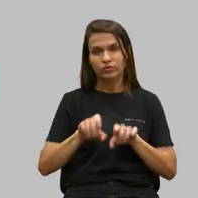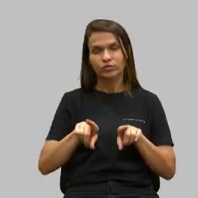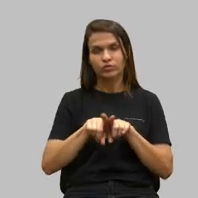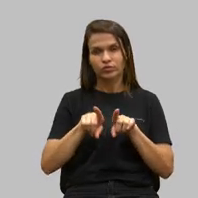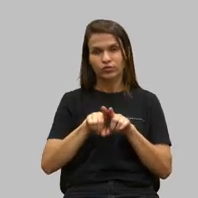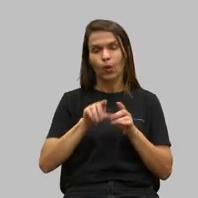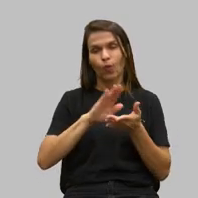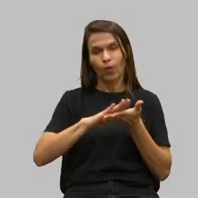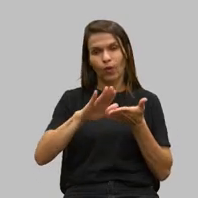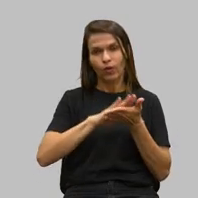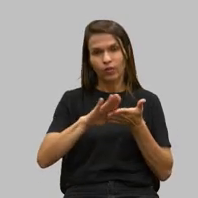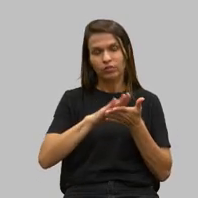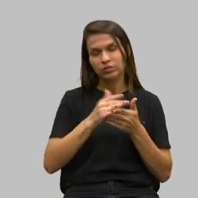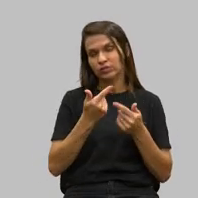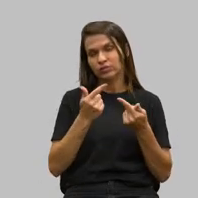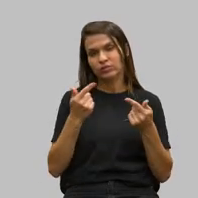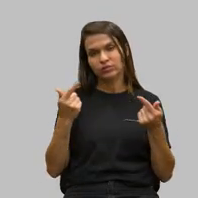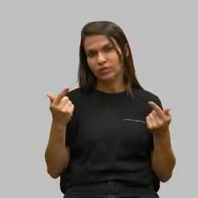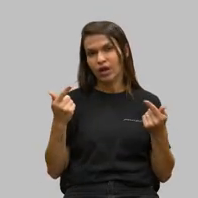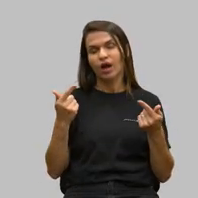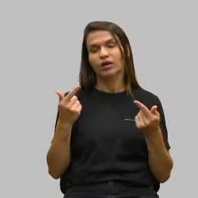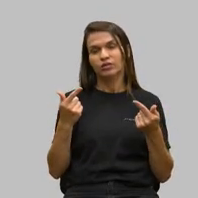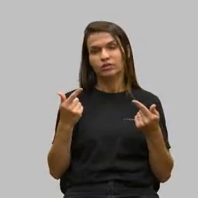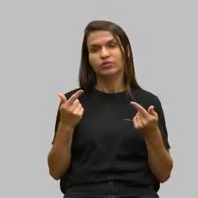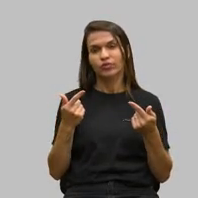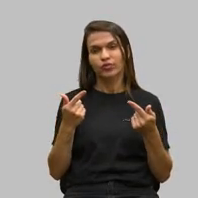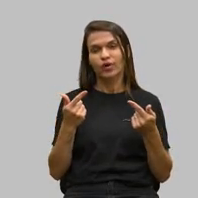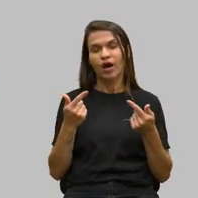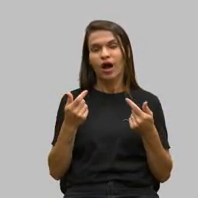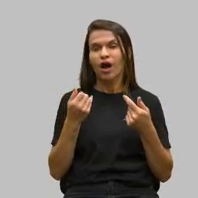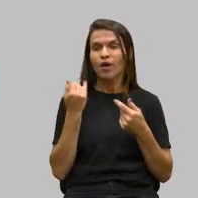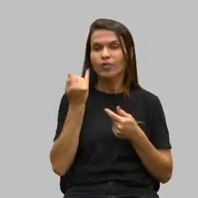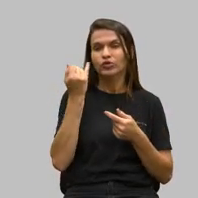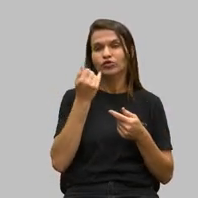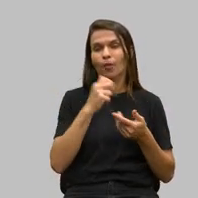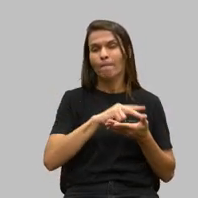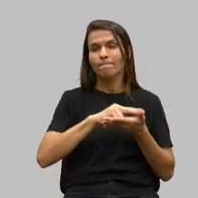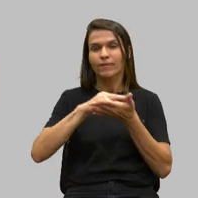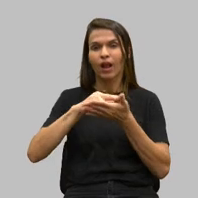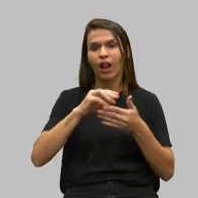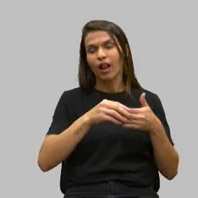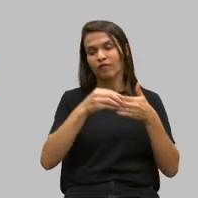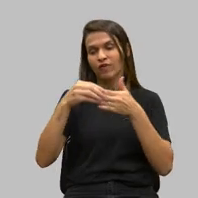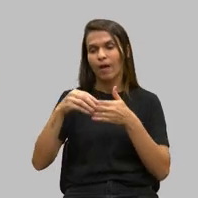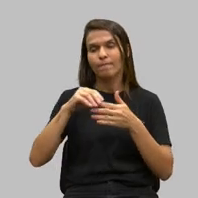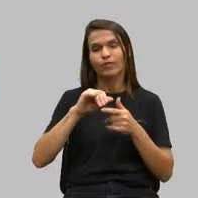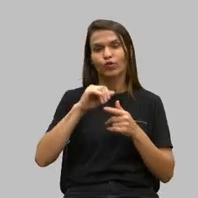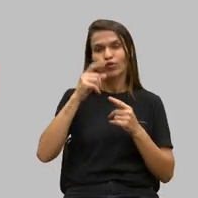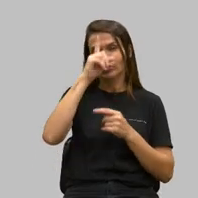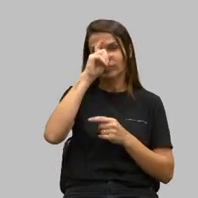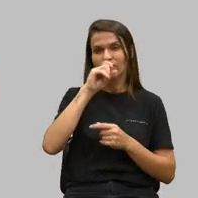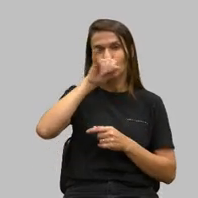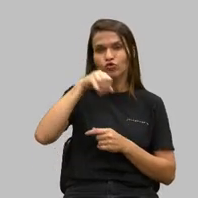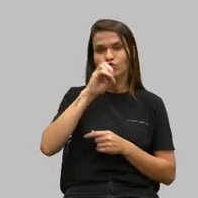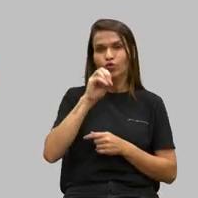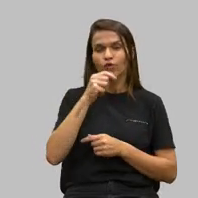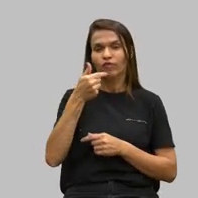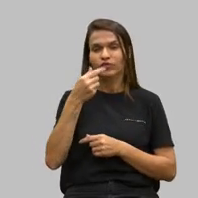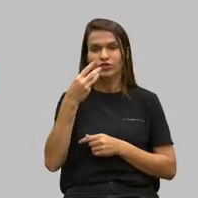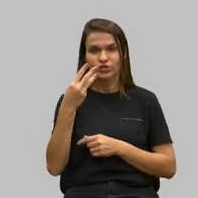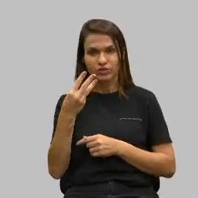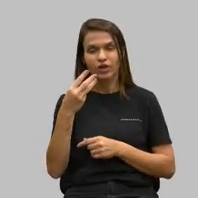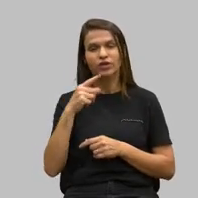custeio, então nós não teremos mais aquela necessidade de trazer todo o paciente para João XXIII, então temos espalhados centros de